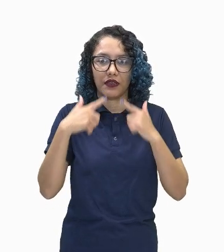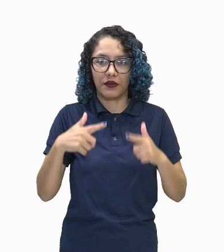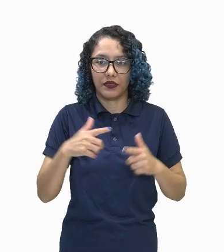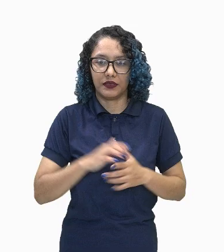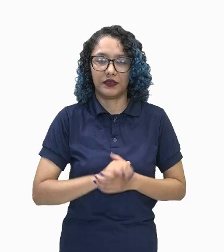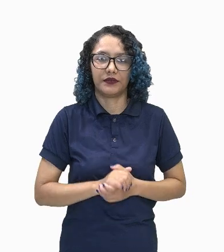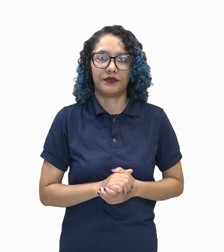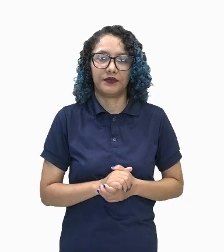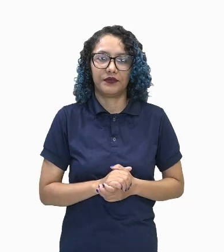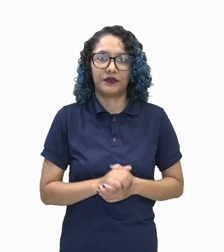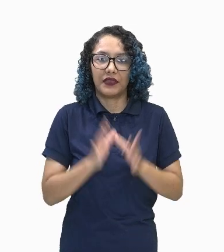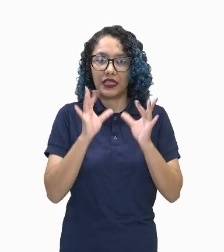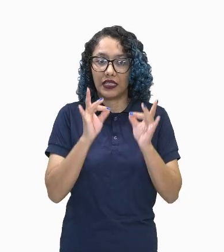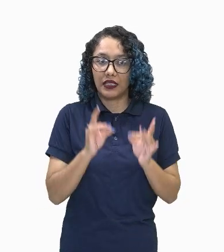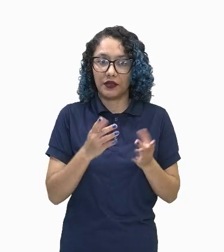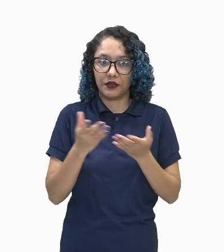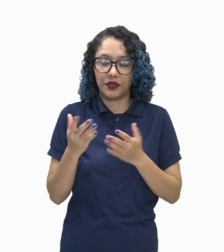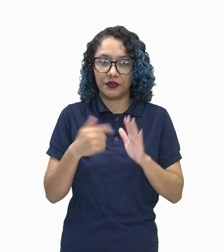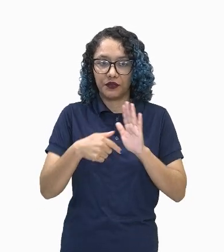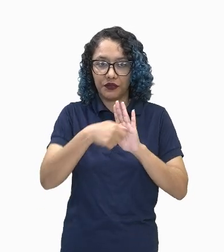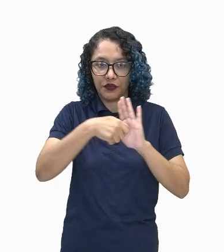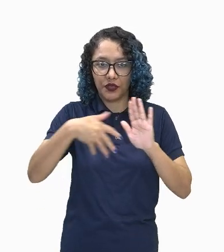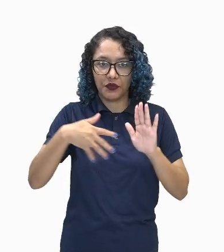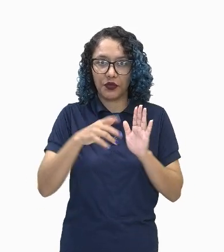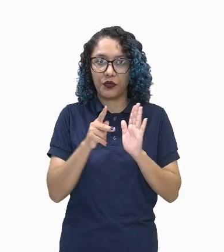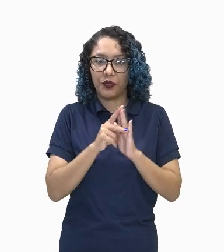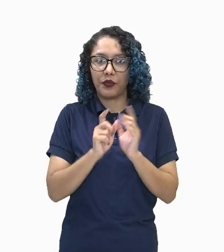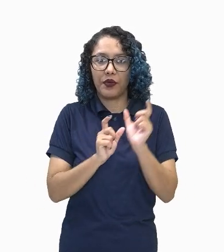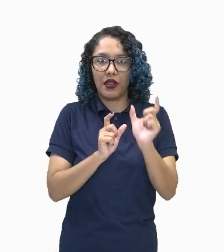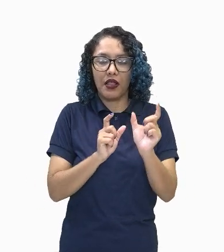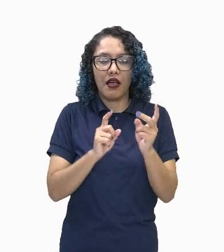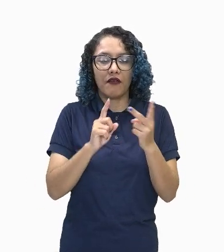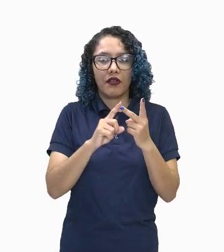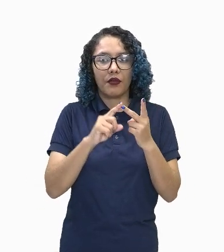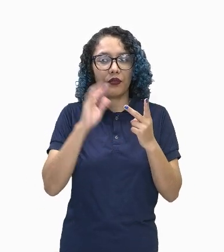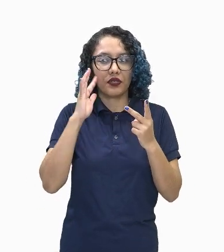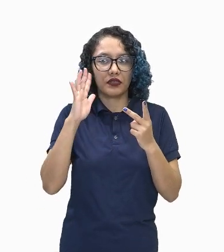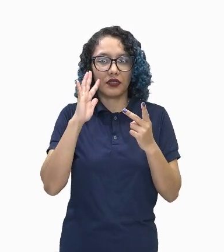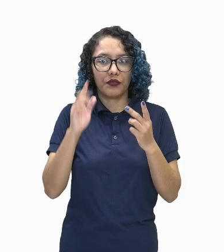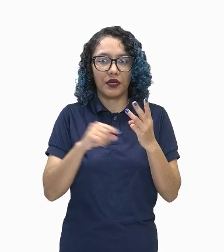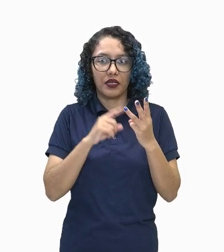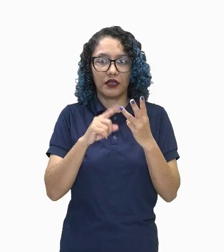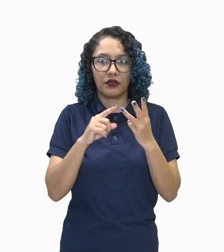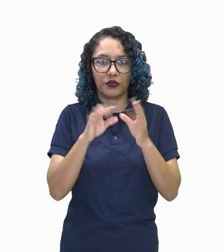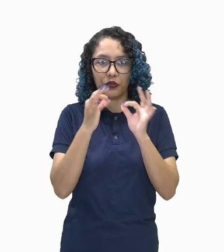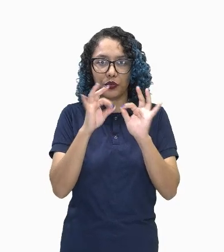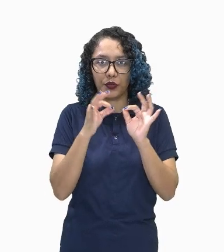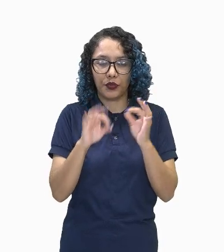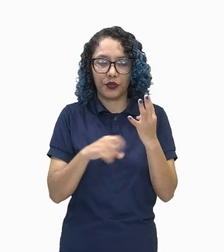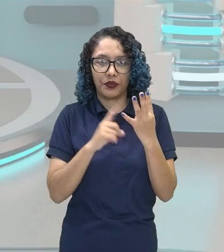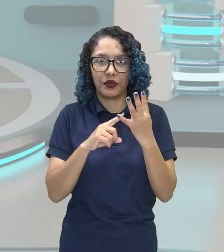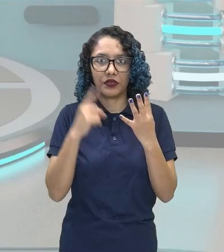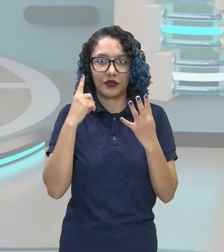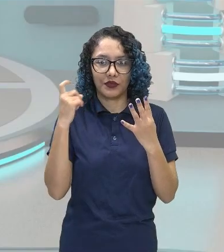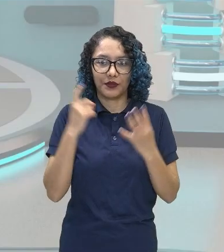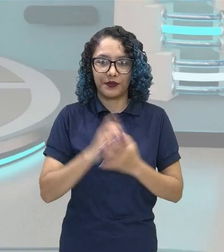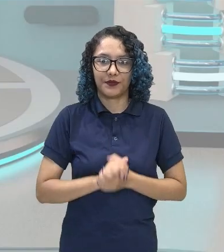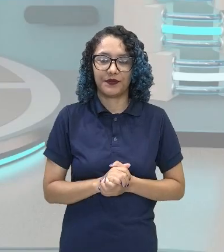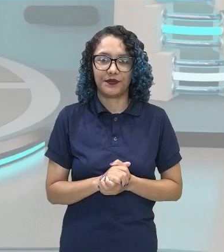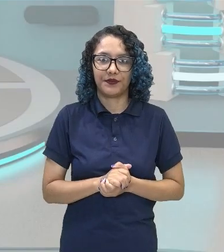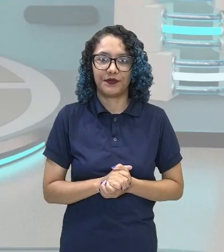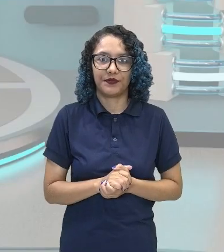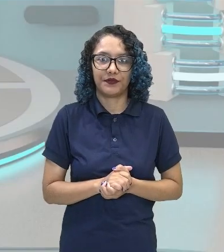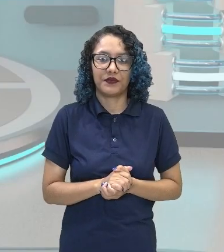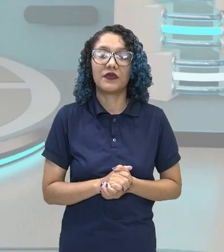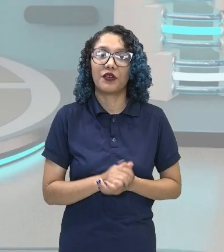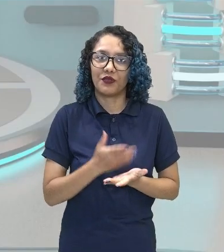linguagem, detalhamento, figuras de palavras, pensamento, de construção e som. Então,